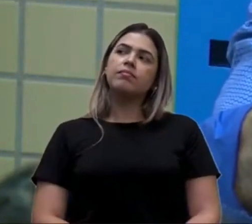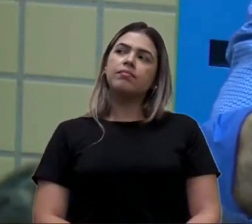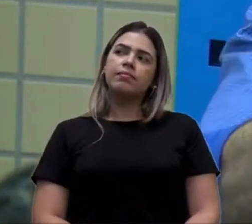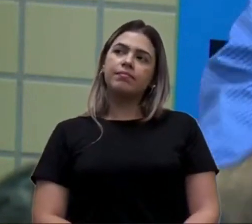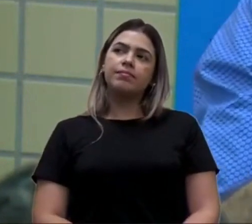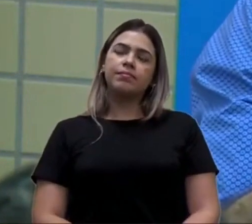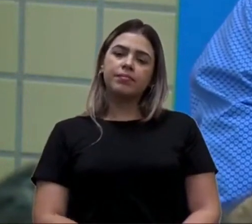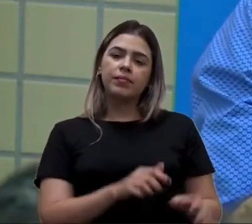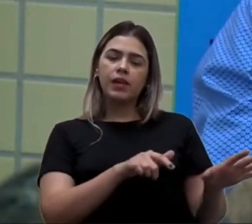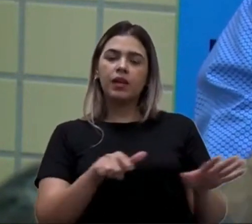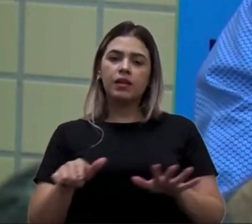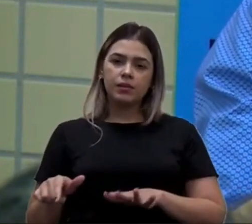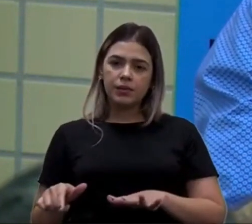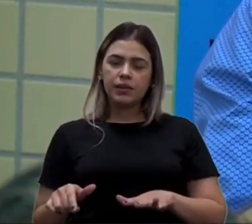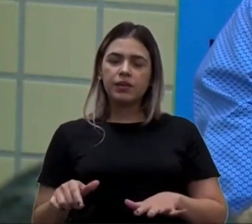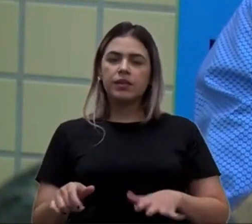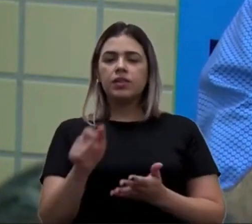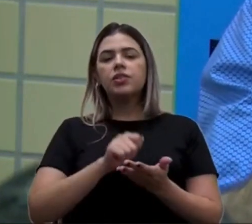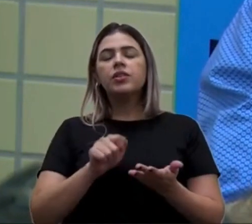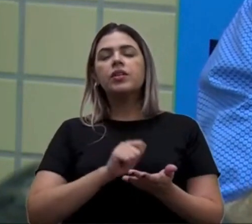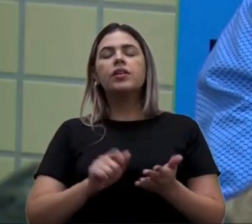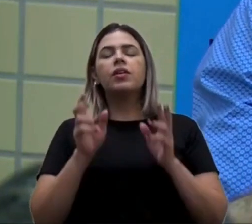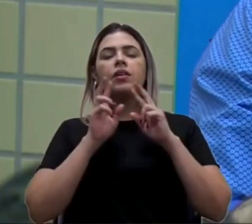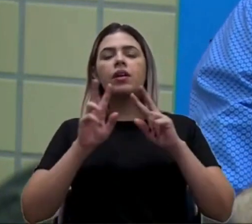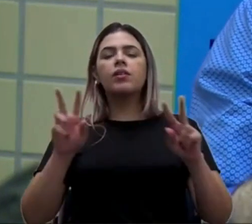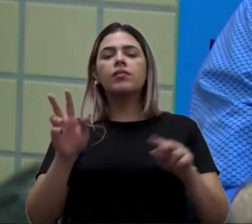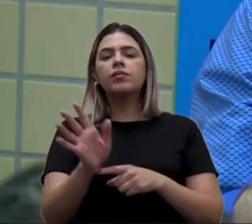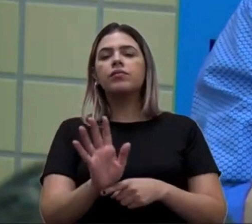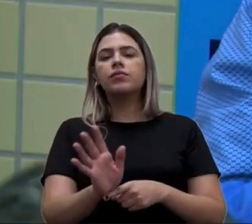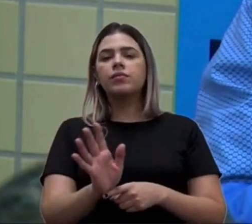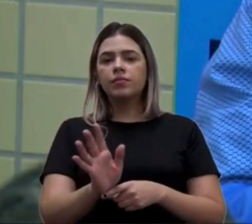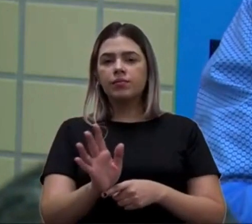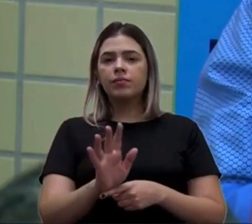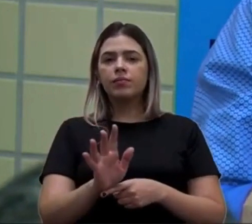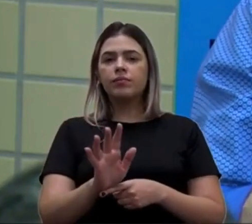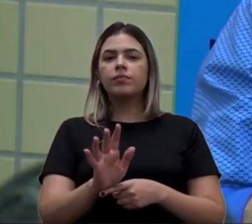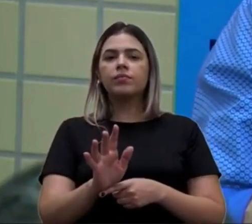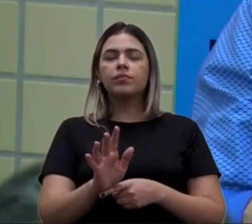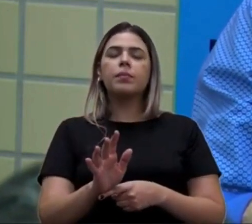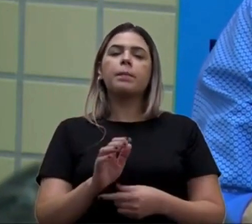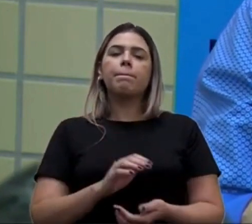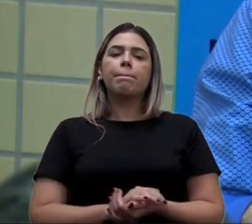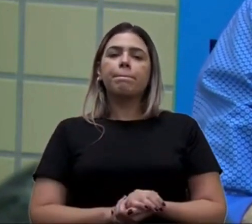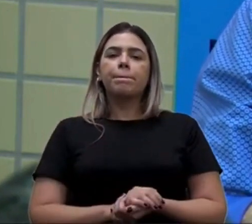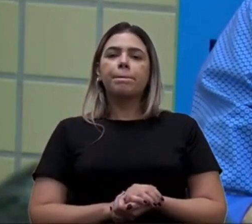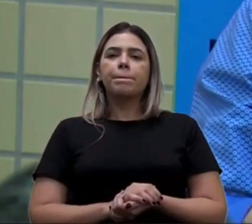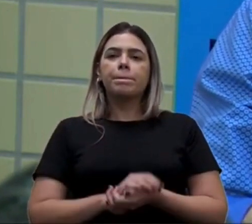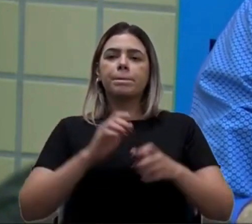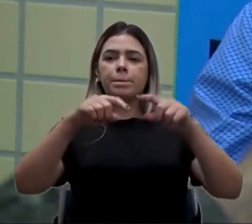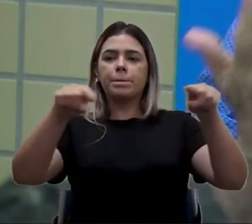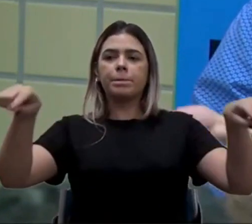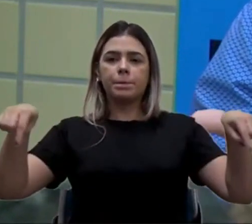na mesma semana que ele me escreveu isso eu estava vendo um filme sobre um campo de concentração